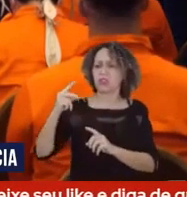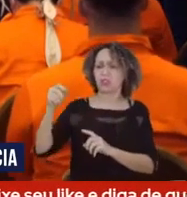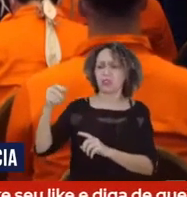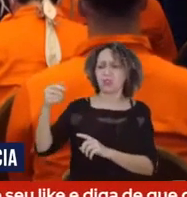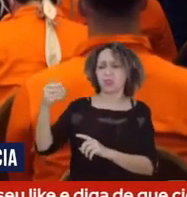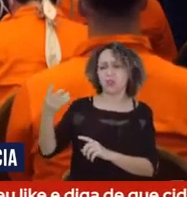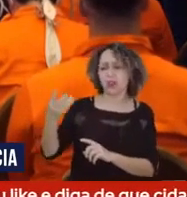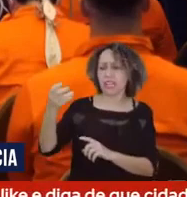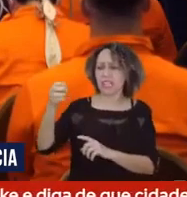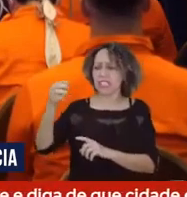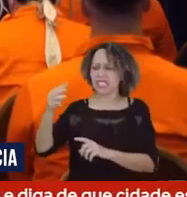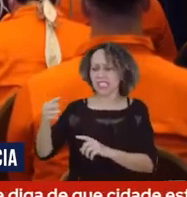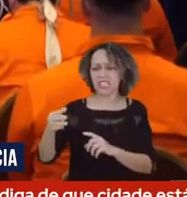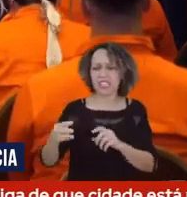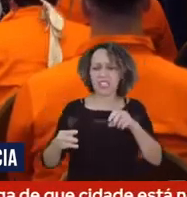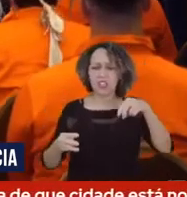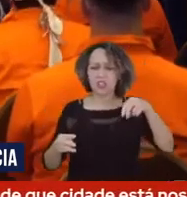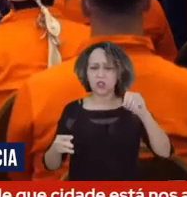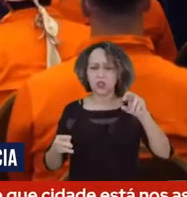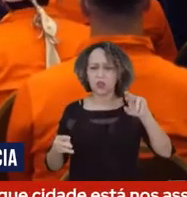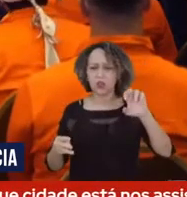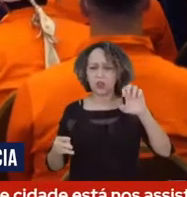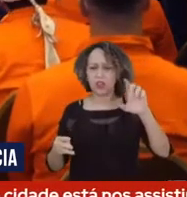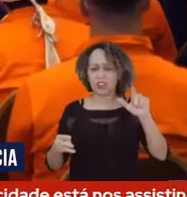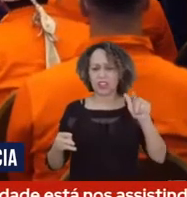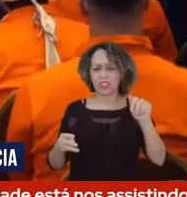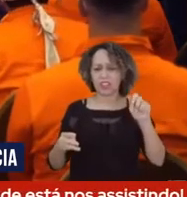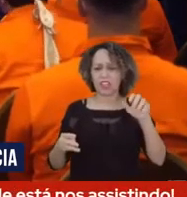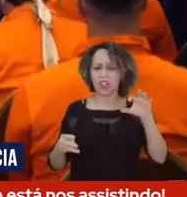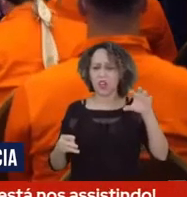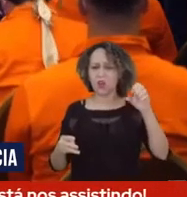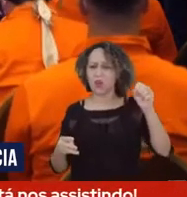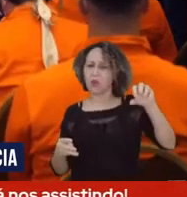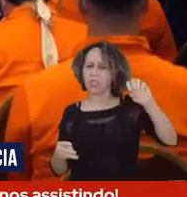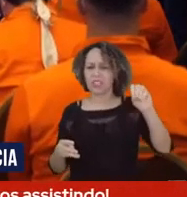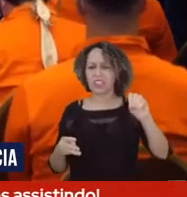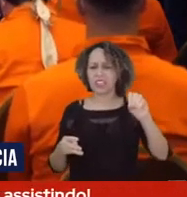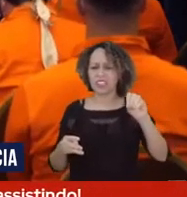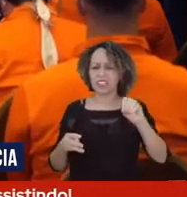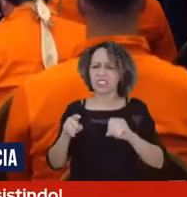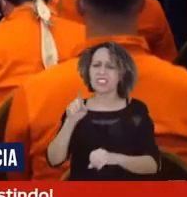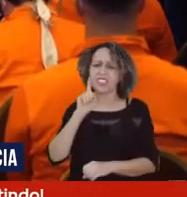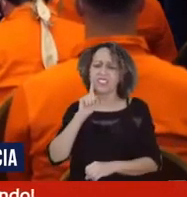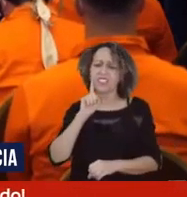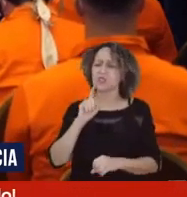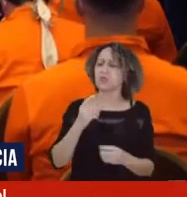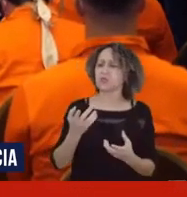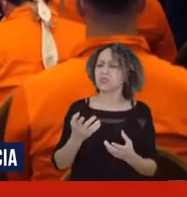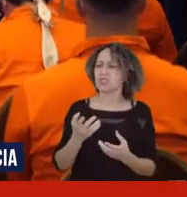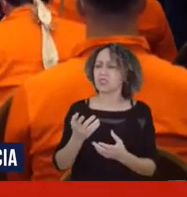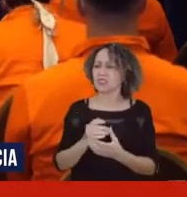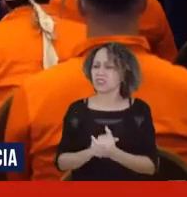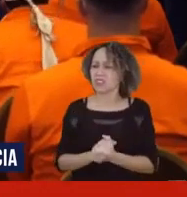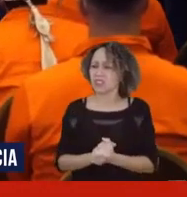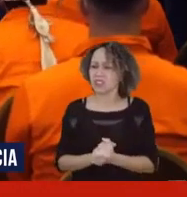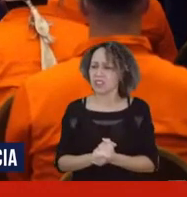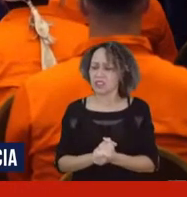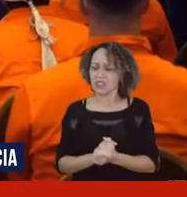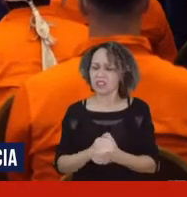Unidos, 67%. E eu vou dizer uma coisa que o senhor vai ficar triste. Do dinheiro que o senhor pensou que ia para educação e saúde, esse